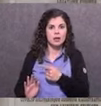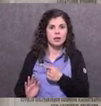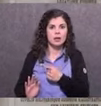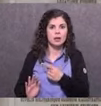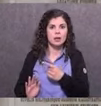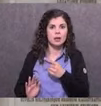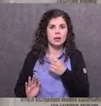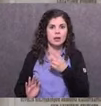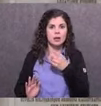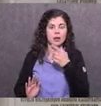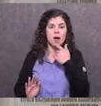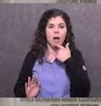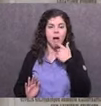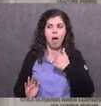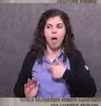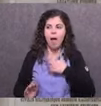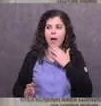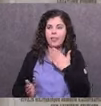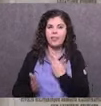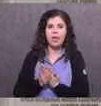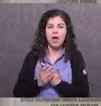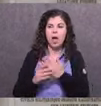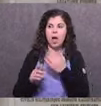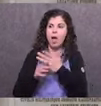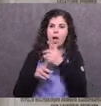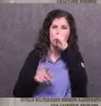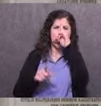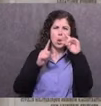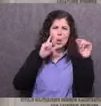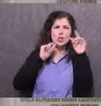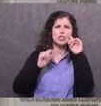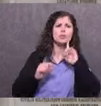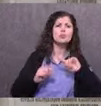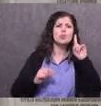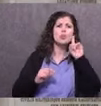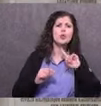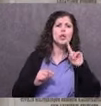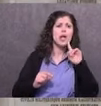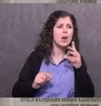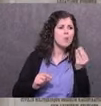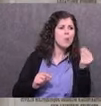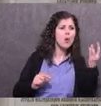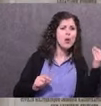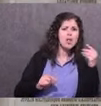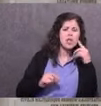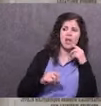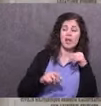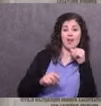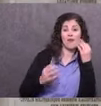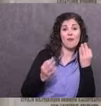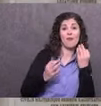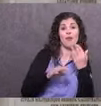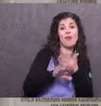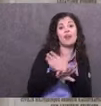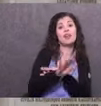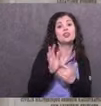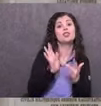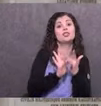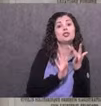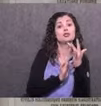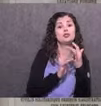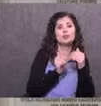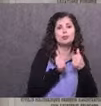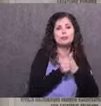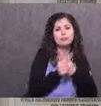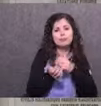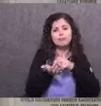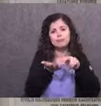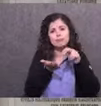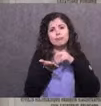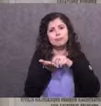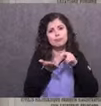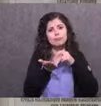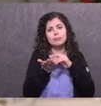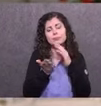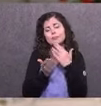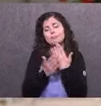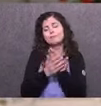Estavam ali a observar de longe muitas mulheres que tinham seguido Jesus desde a Galileia para o